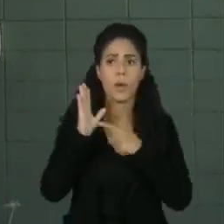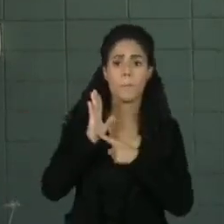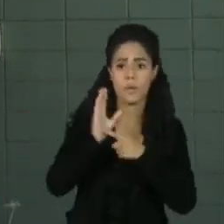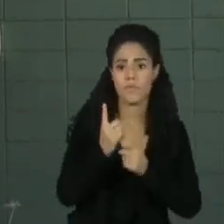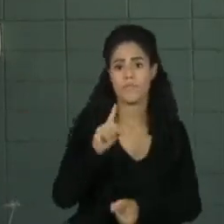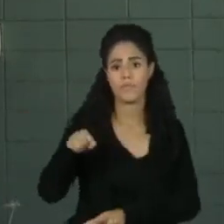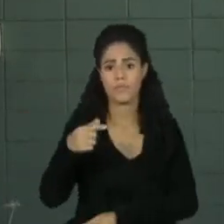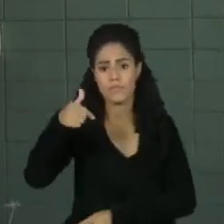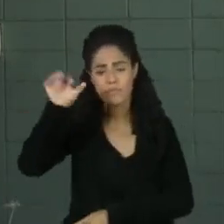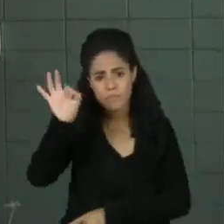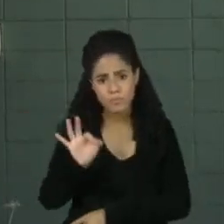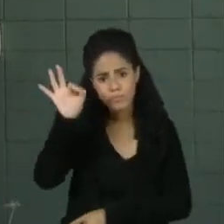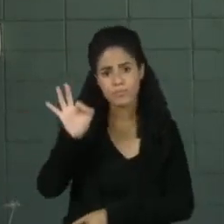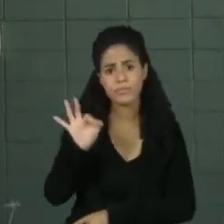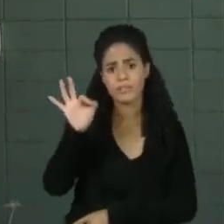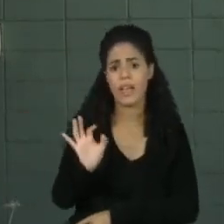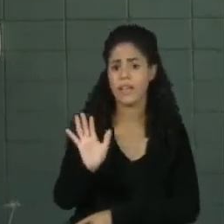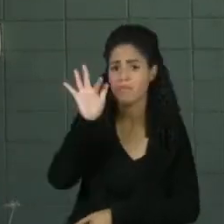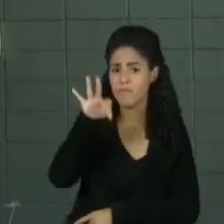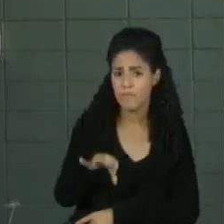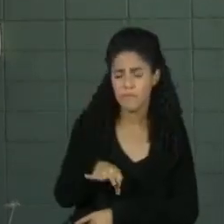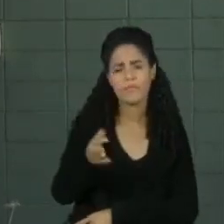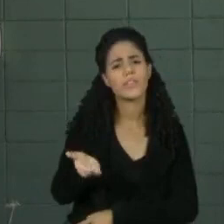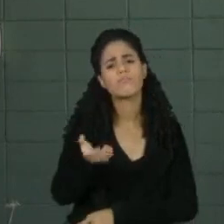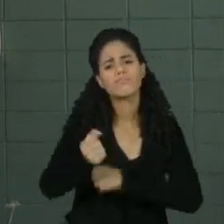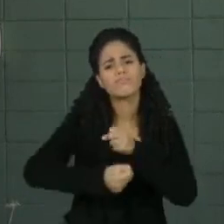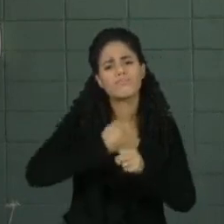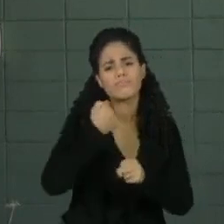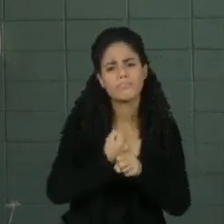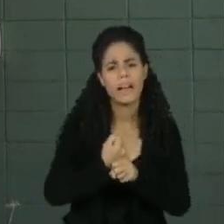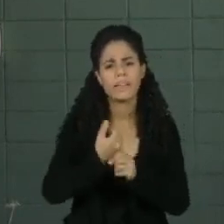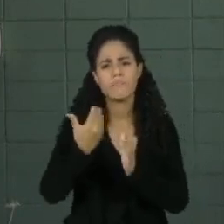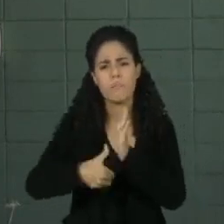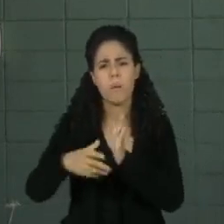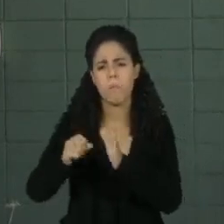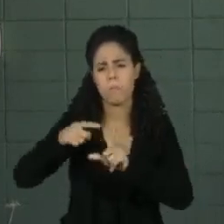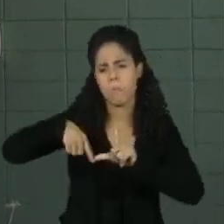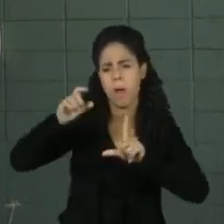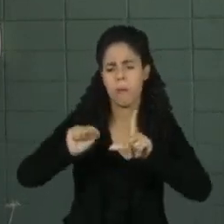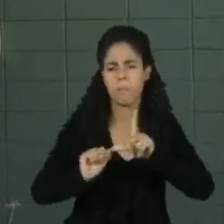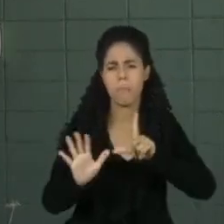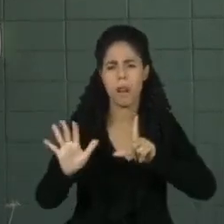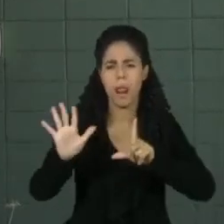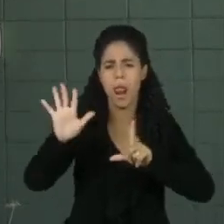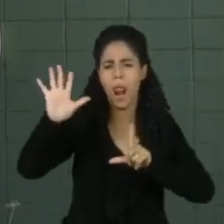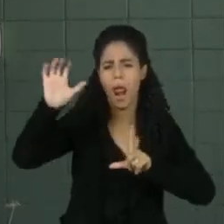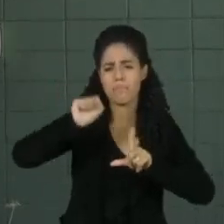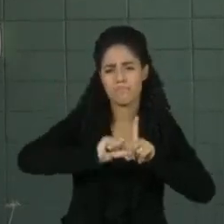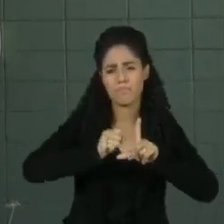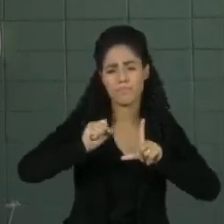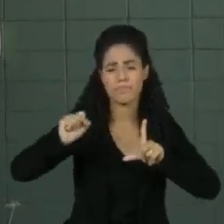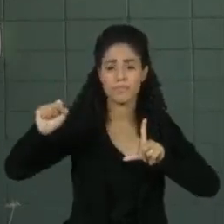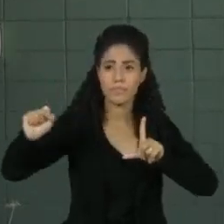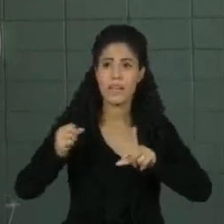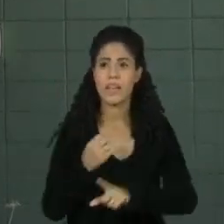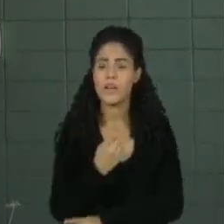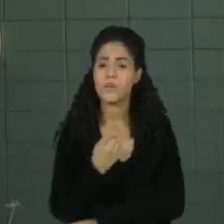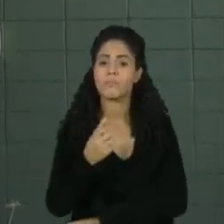de 1,7% no final do ano. Descontada a inflação, o piso salarial passaria dos atuais